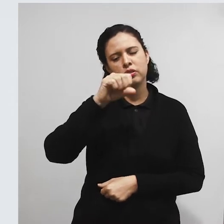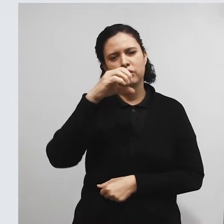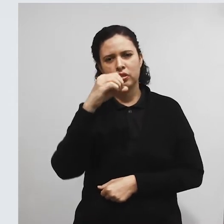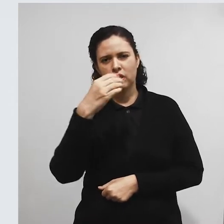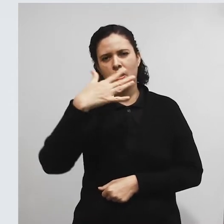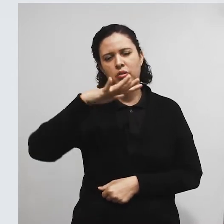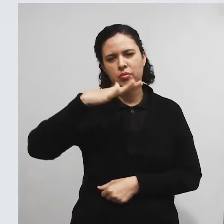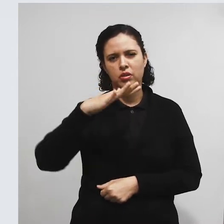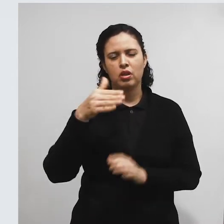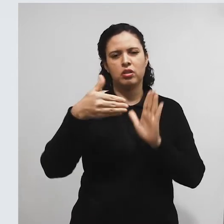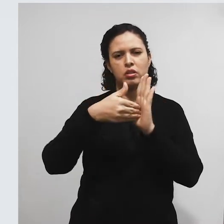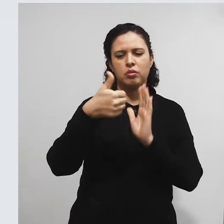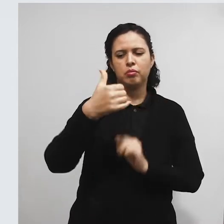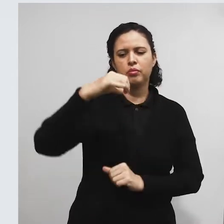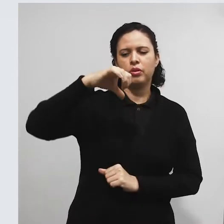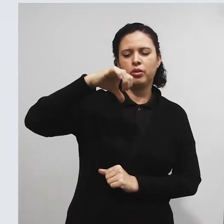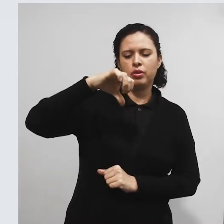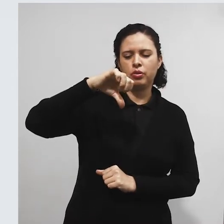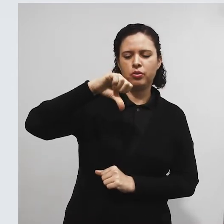1780 mais ou menos a